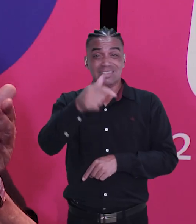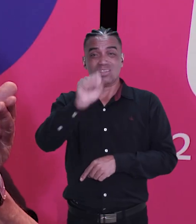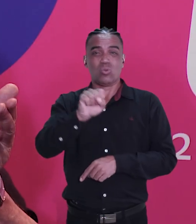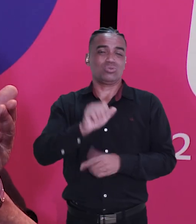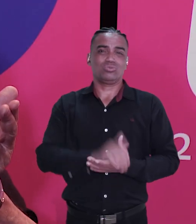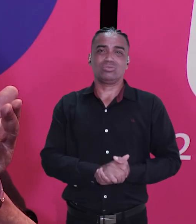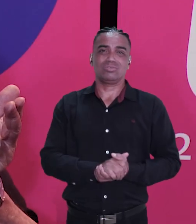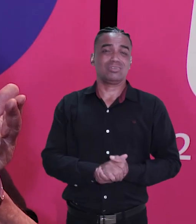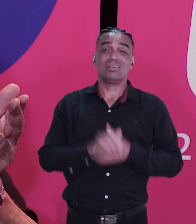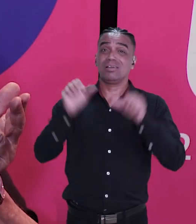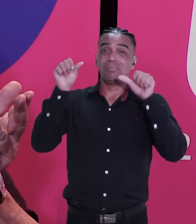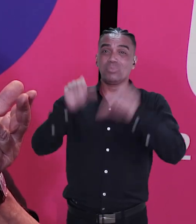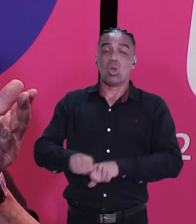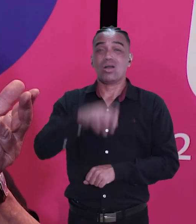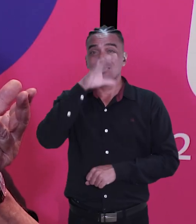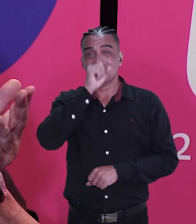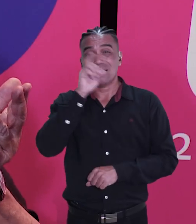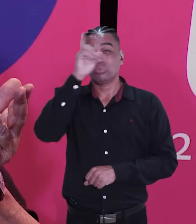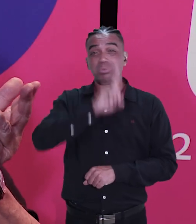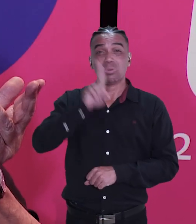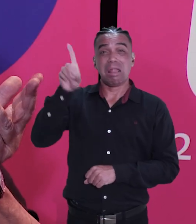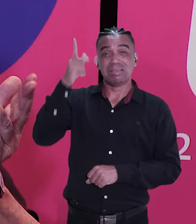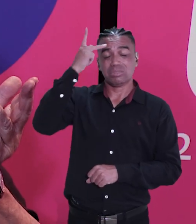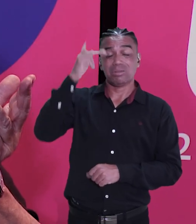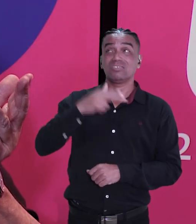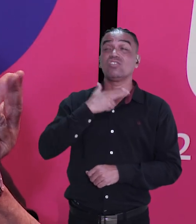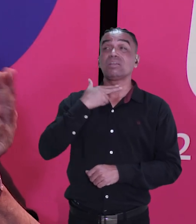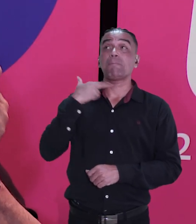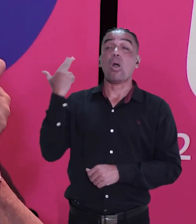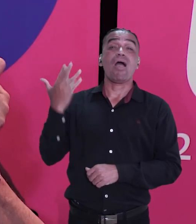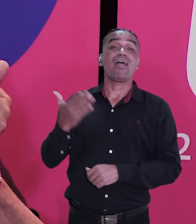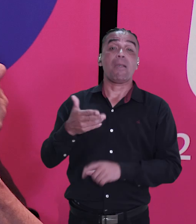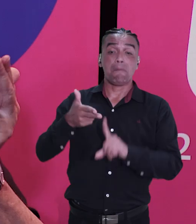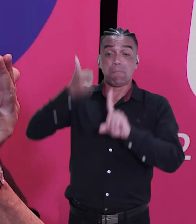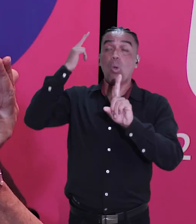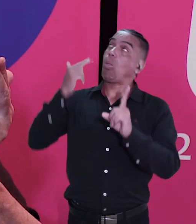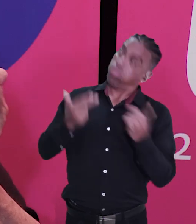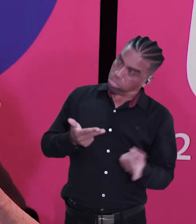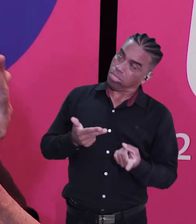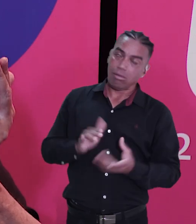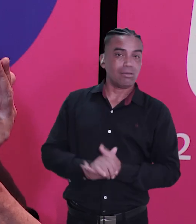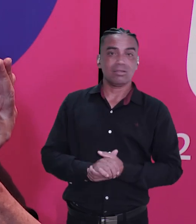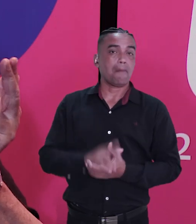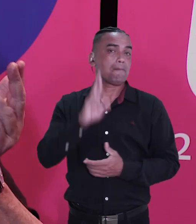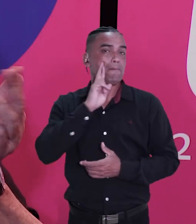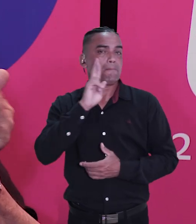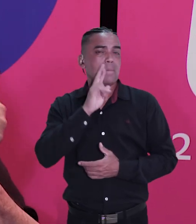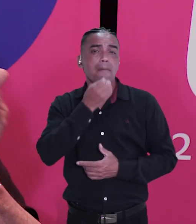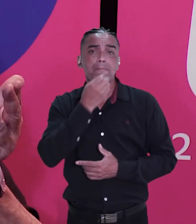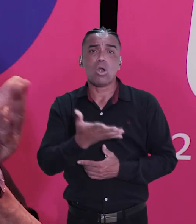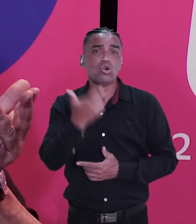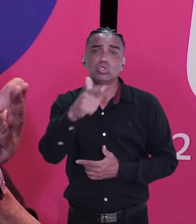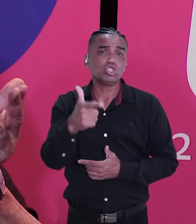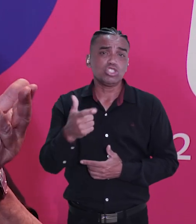lá em 78. Olha, nada pior que o fim de semana em São Paulo. Você tinha vontade de dar um tiro na cabeça, entendeu? Não tinha nada para fazer. Não tinha um